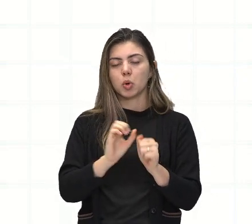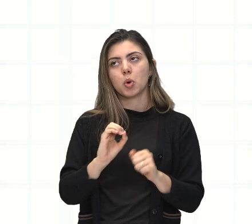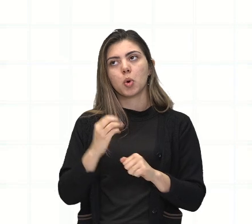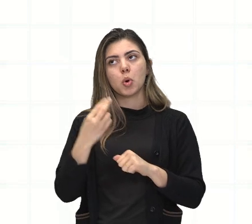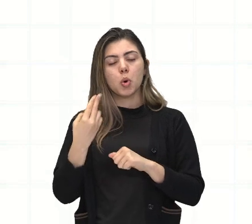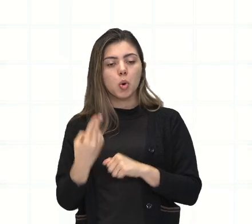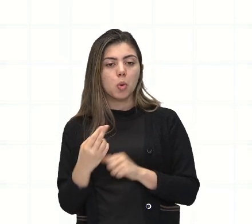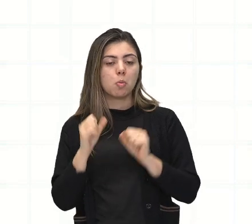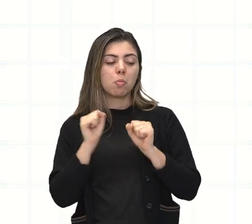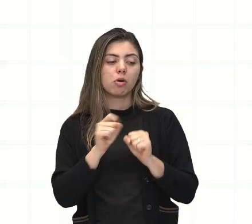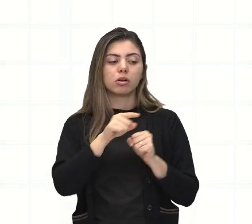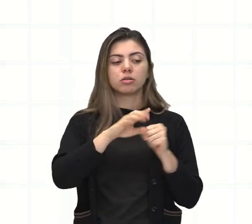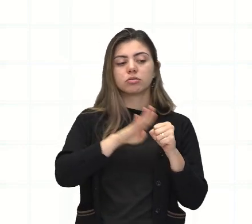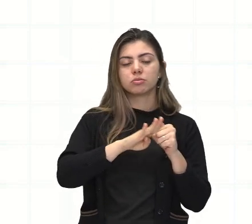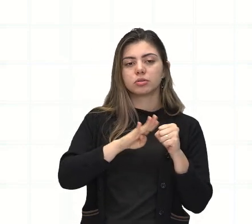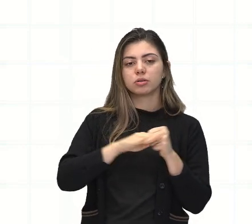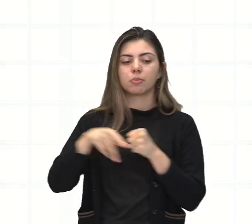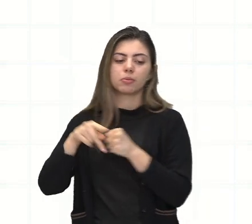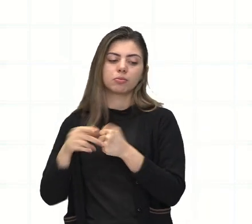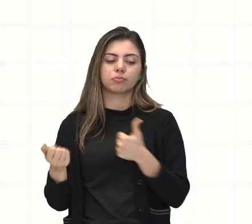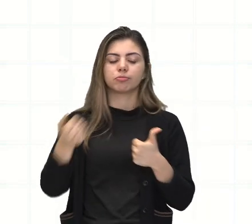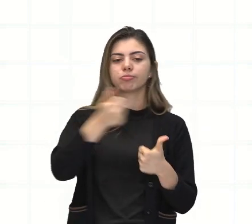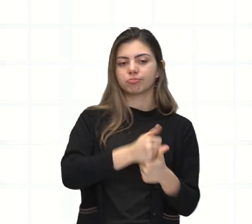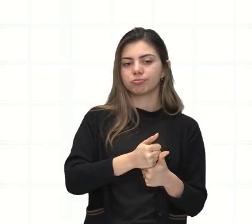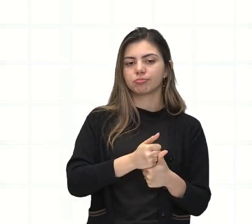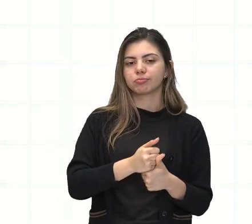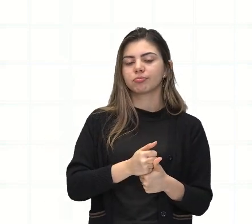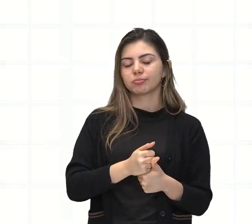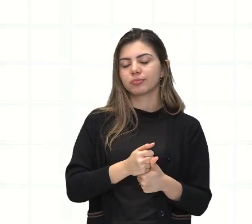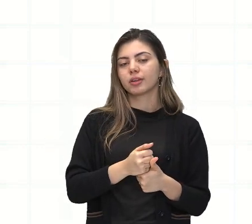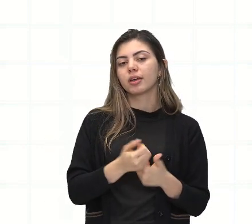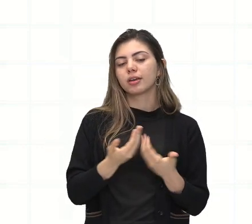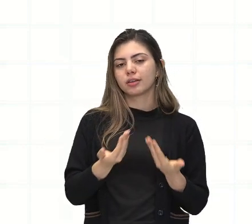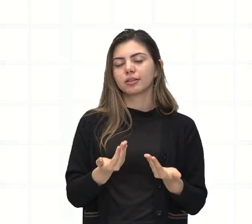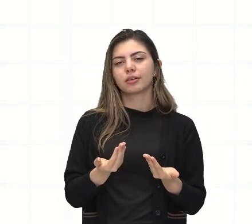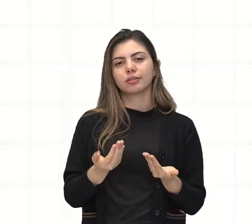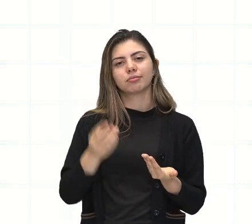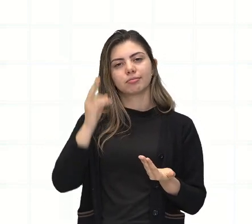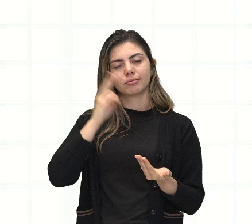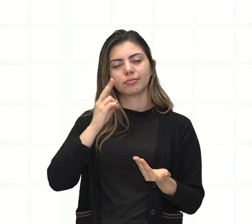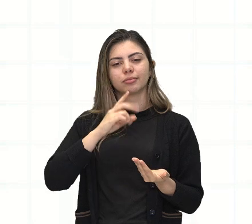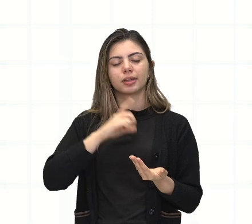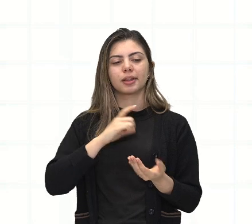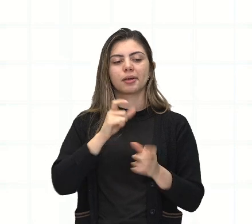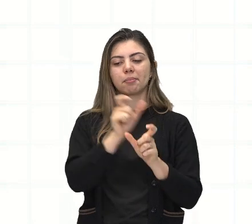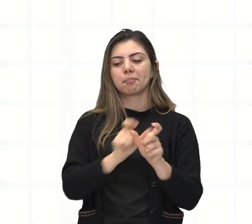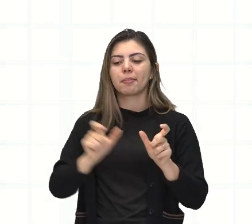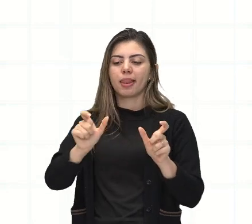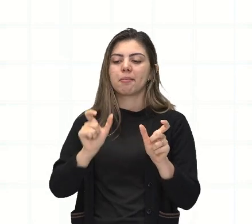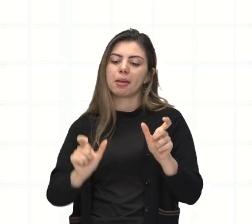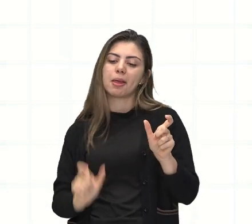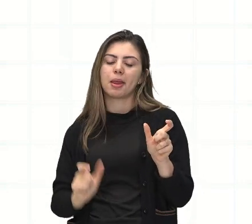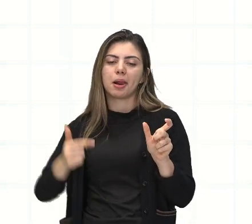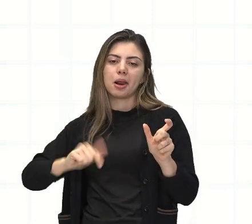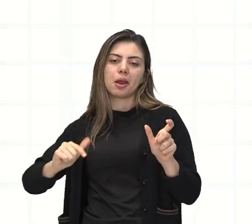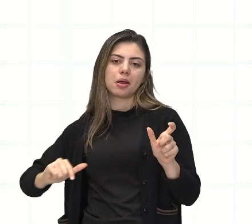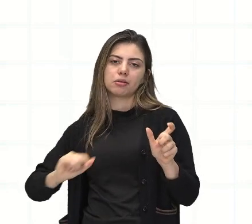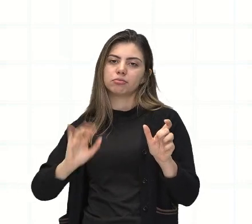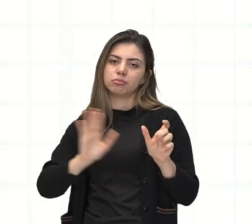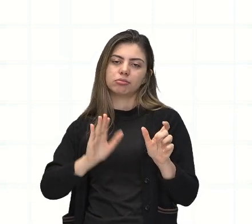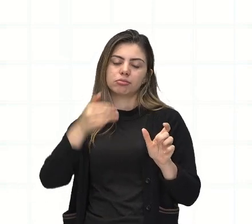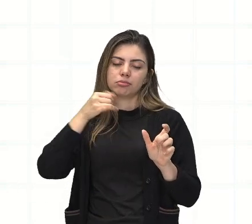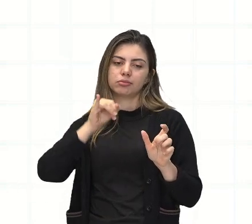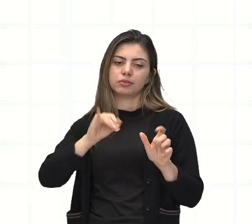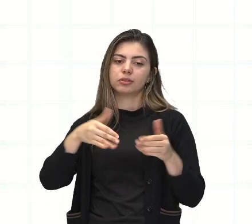então substituí-lo, justamente para não trazer aquela ideia de repetição. No caso